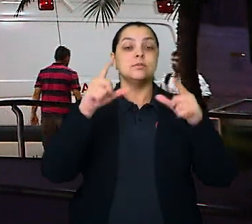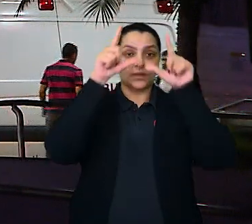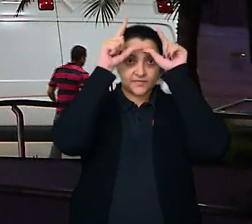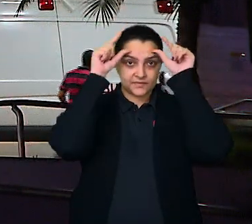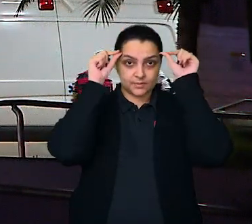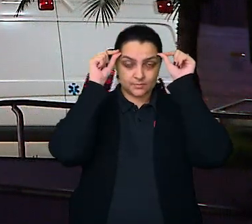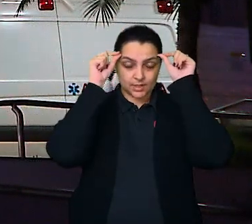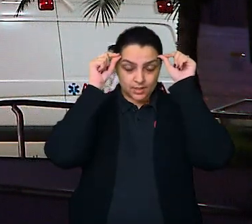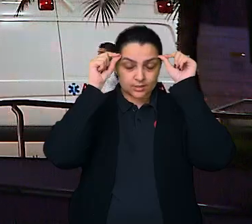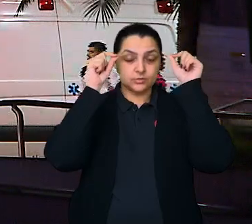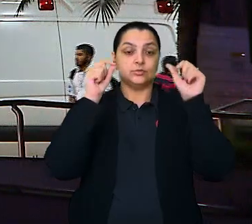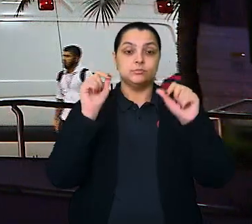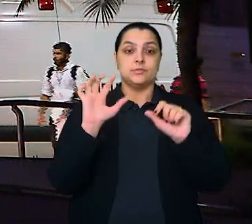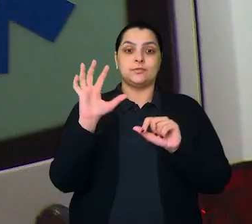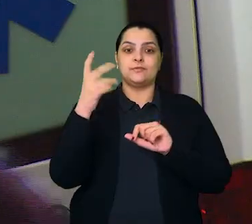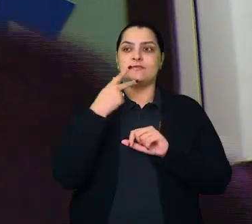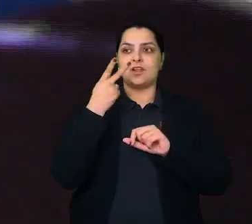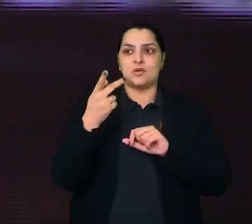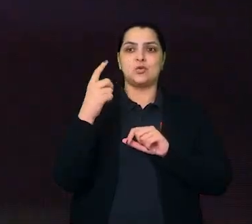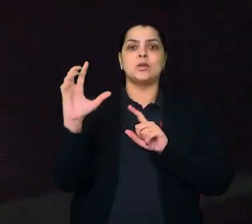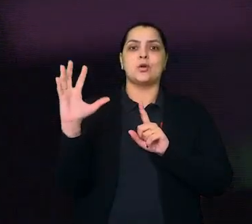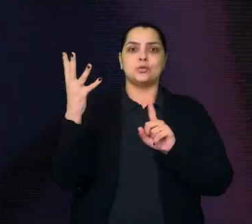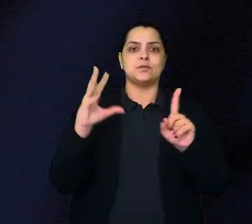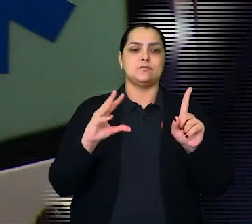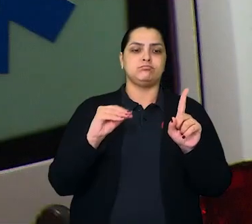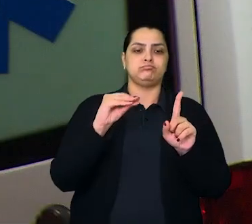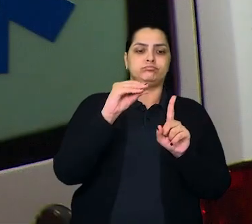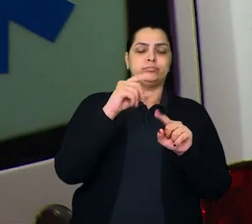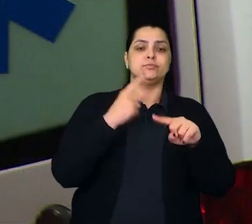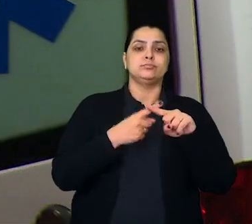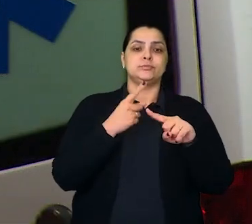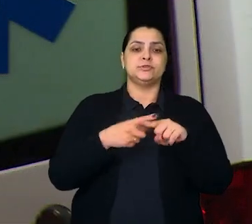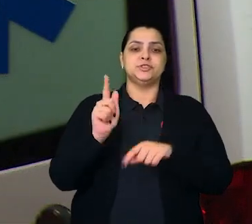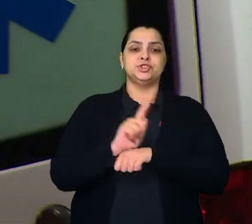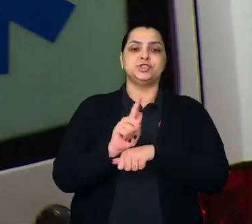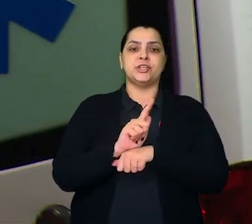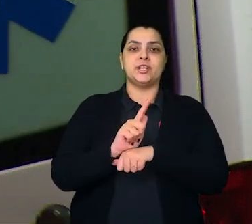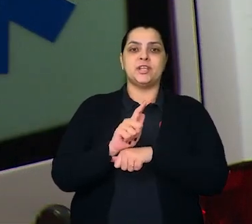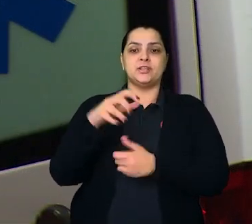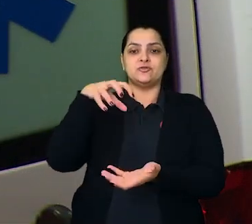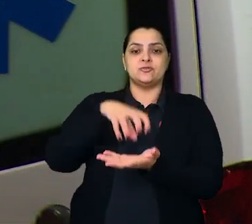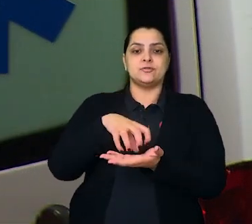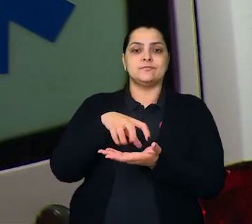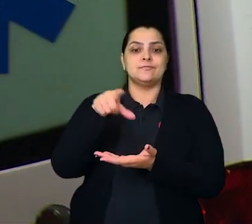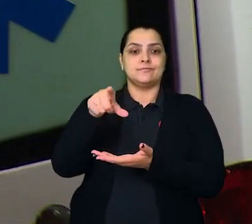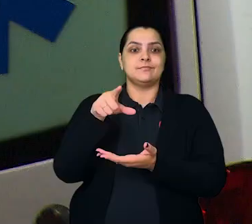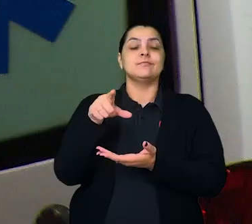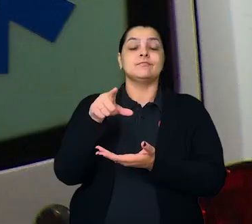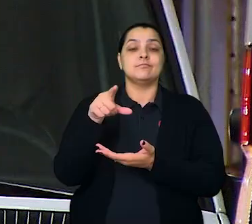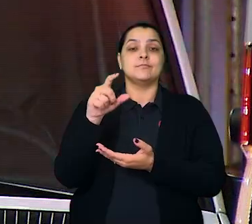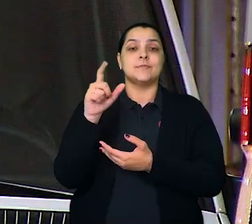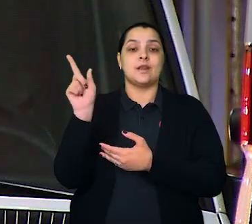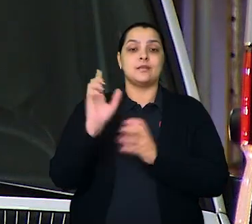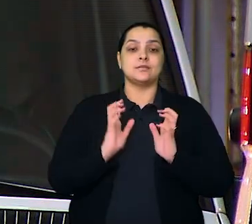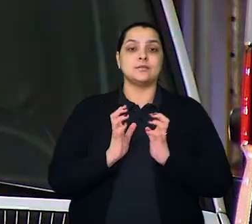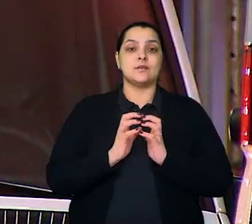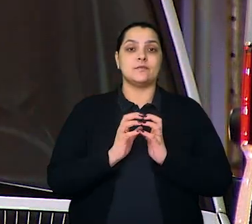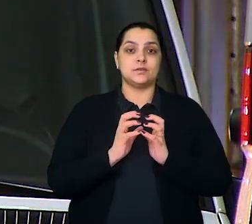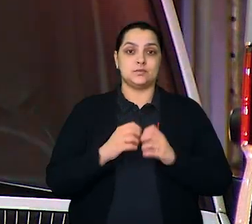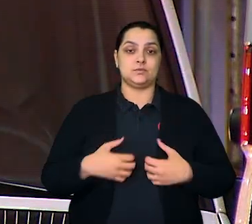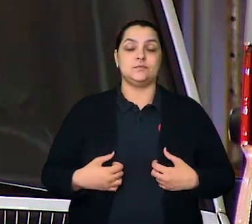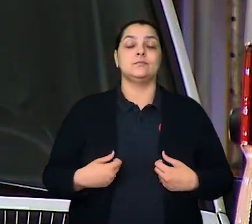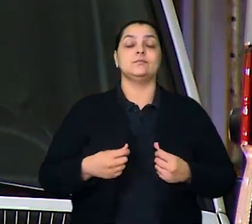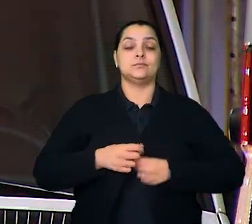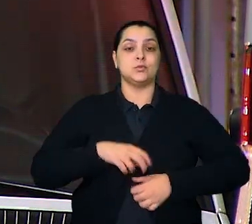de enfermagem diz ter sido vítima de assédio sexual cometido pelo gerente da unidade de saúde em Salvador. Os dois